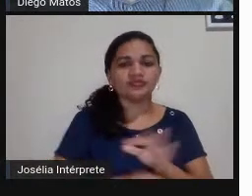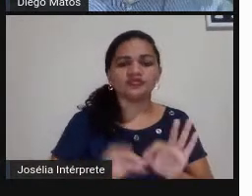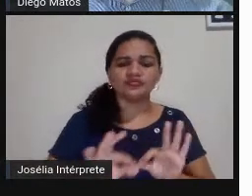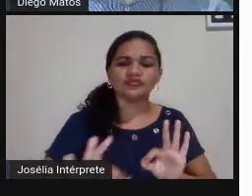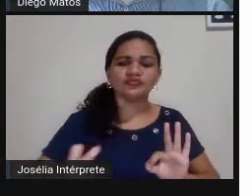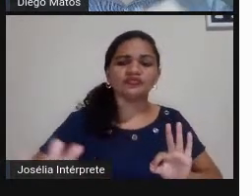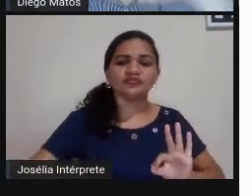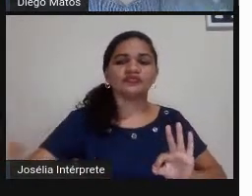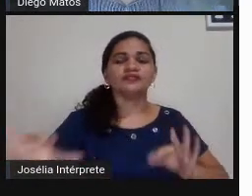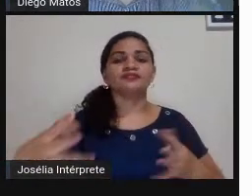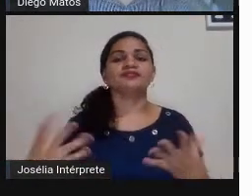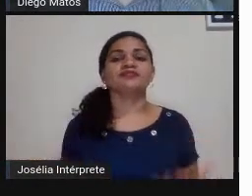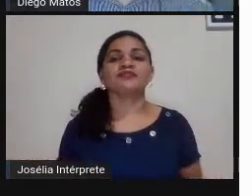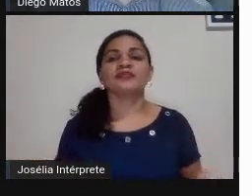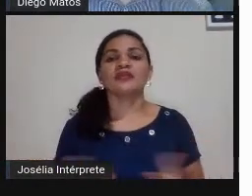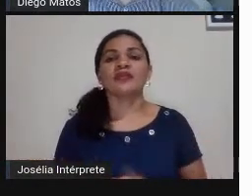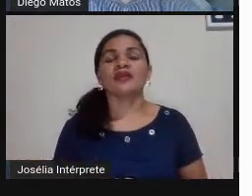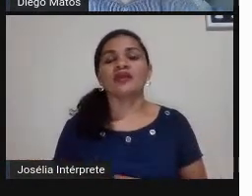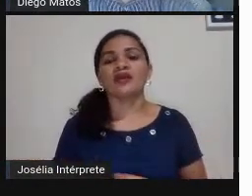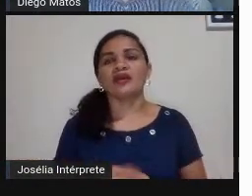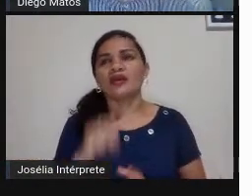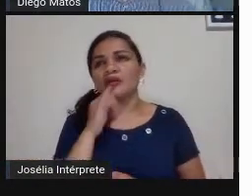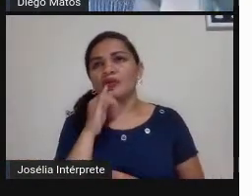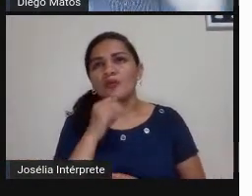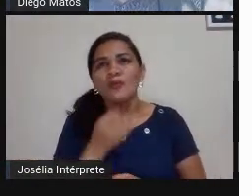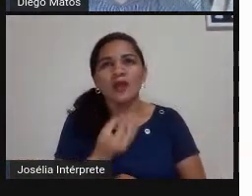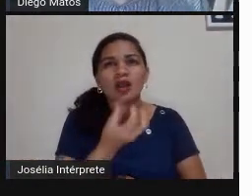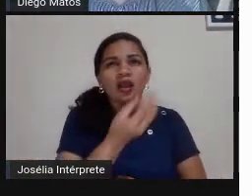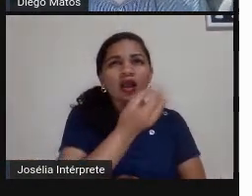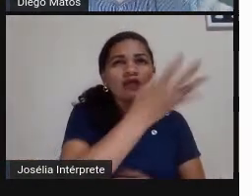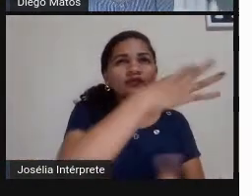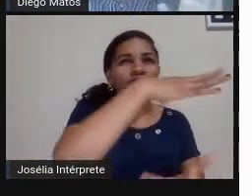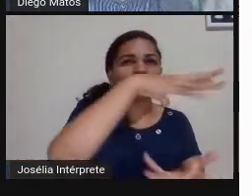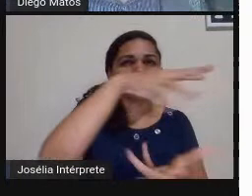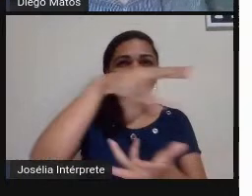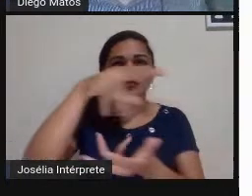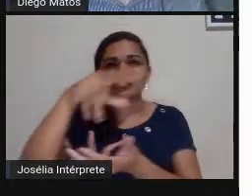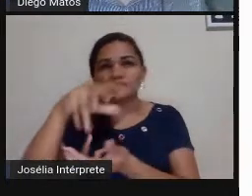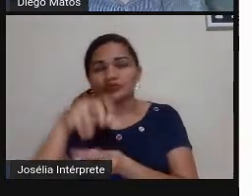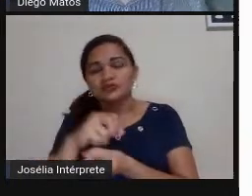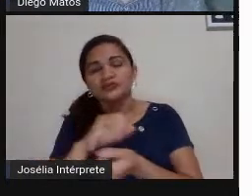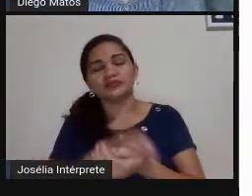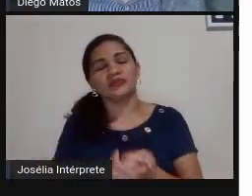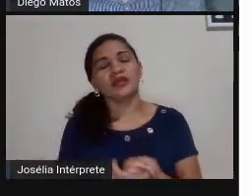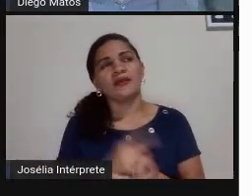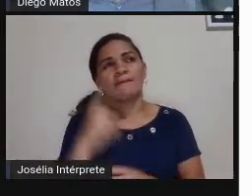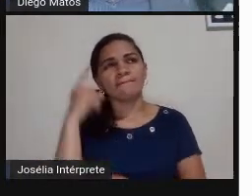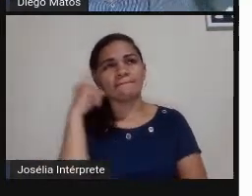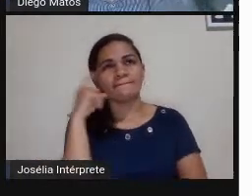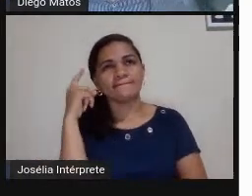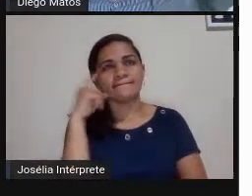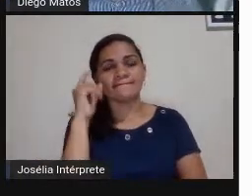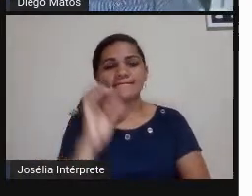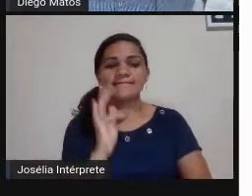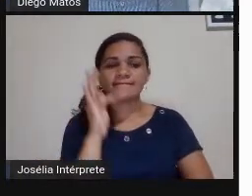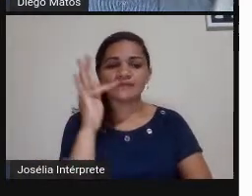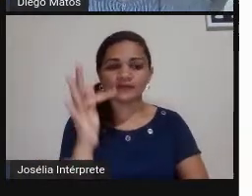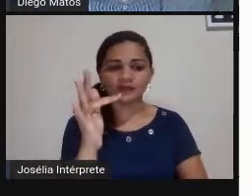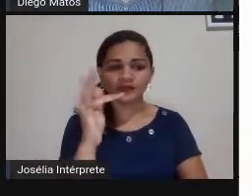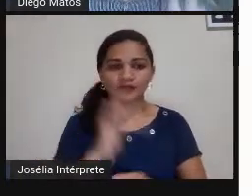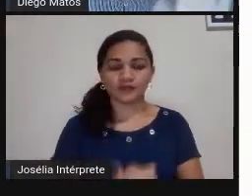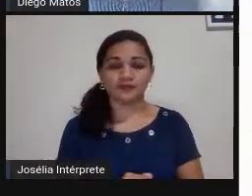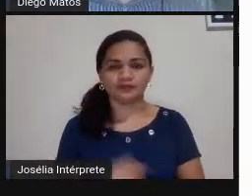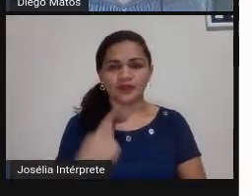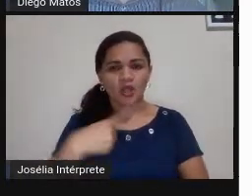exemplo Viagem ao Centro da Terra ou algo do tipo vamos fazer esse cara vamos pensar no futuro um próximo